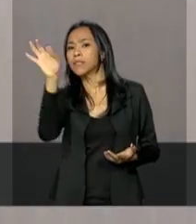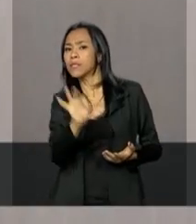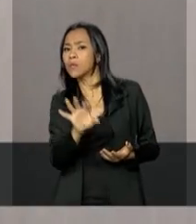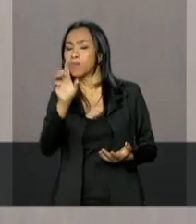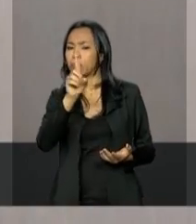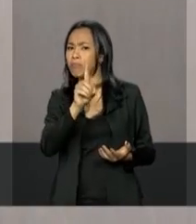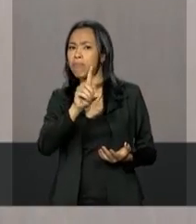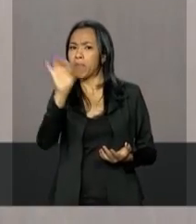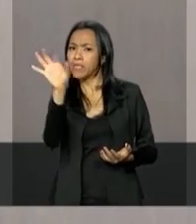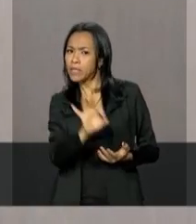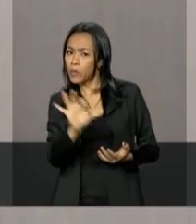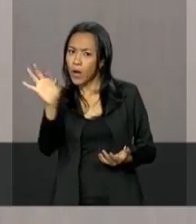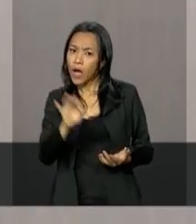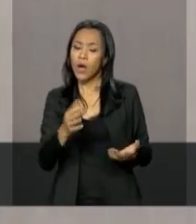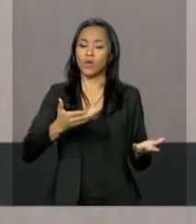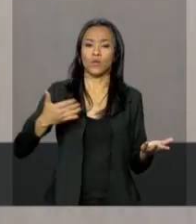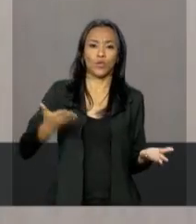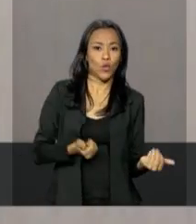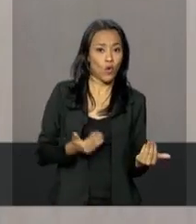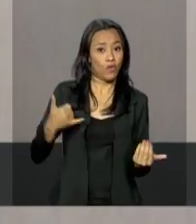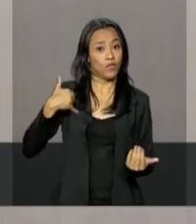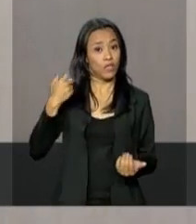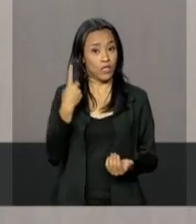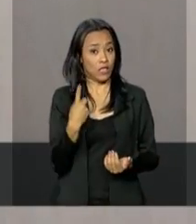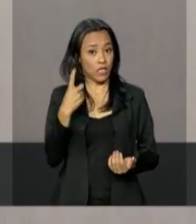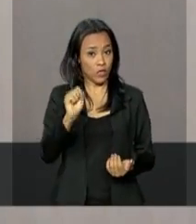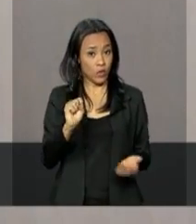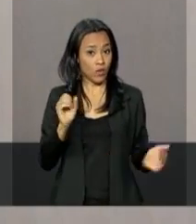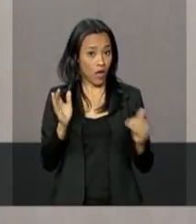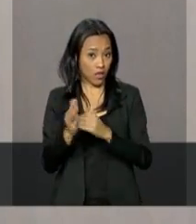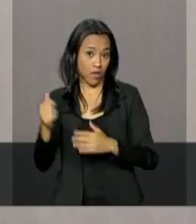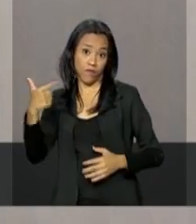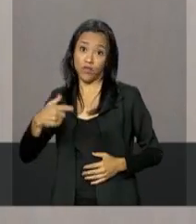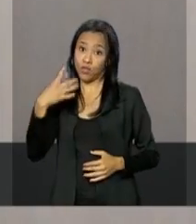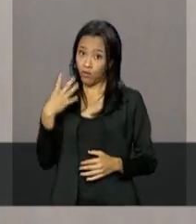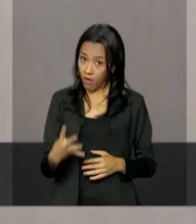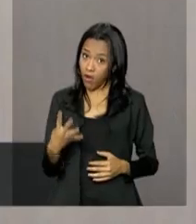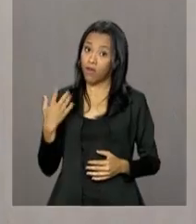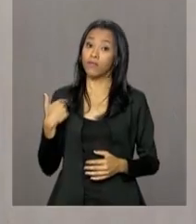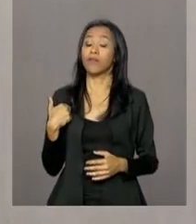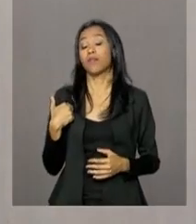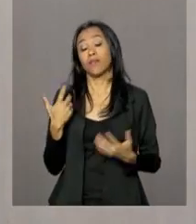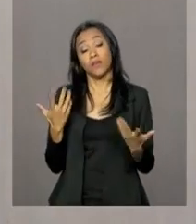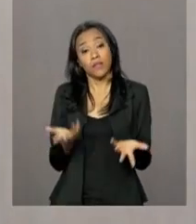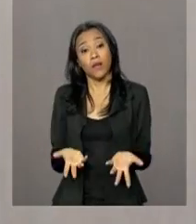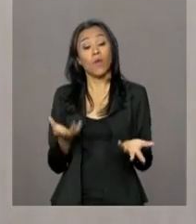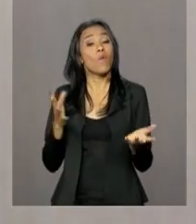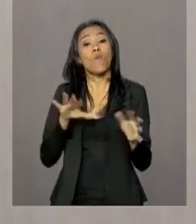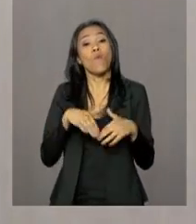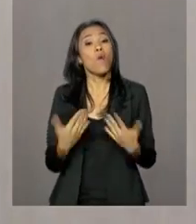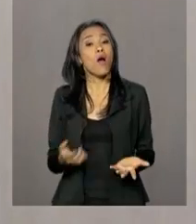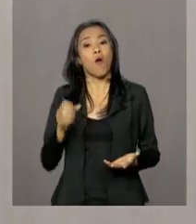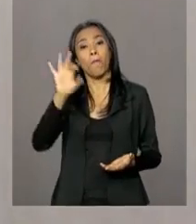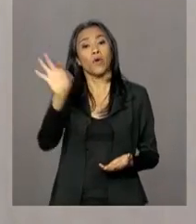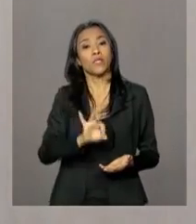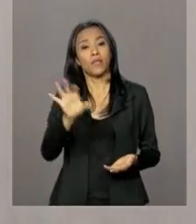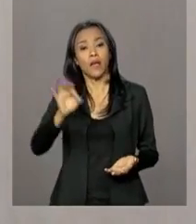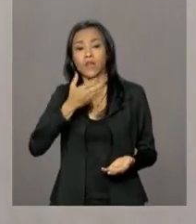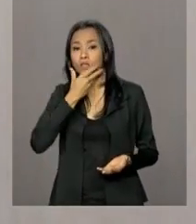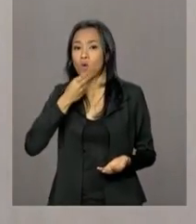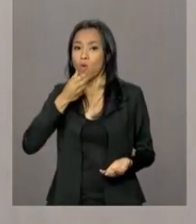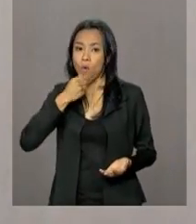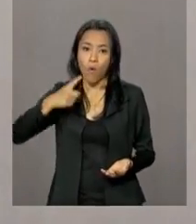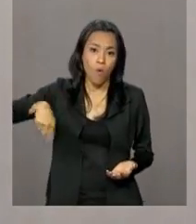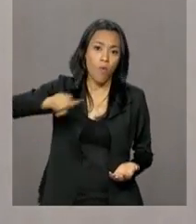jovens de 18 a 24 anos que são atendidos pelas nossas instituições, enfim, qual é a porcentagem de homens e mulheres,